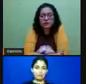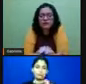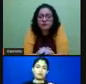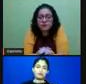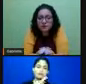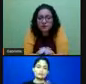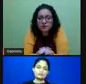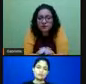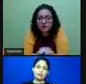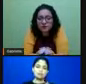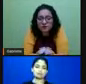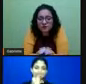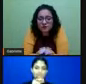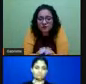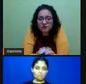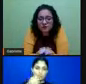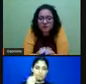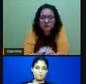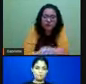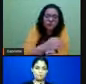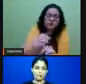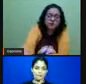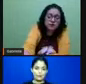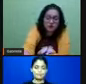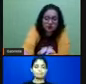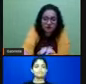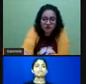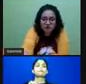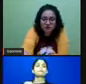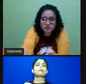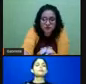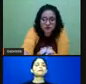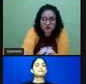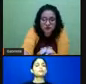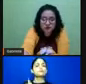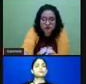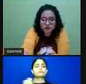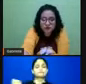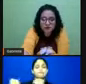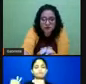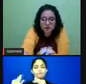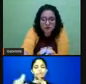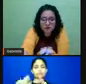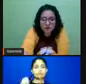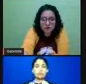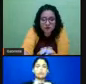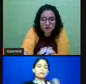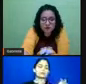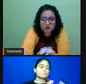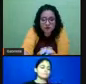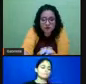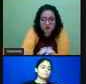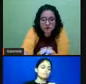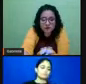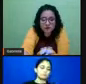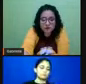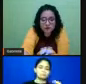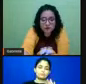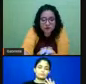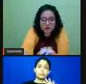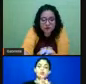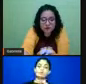E, depois, a gente parte para explicar cada uma das 30 organizações. E, após isso, as atividades